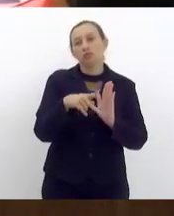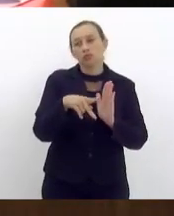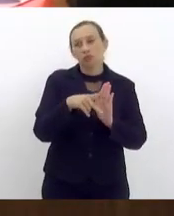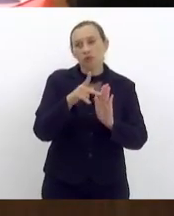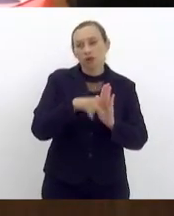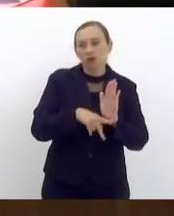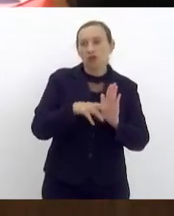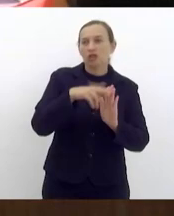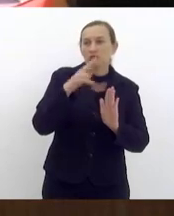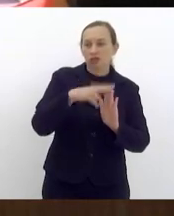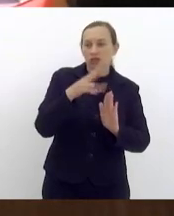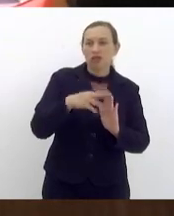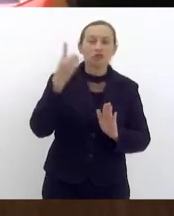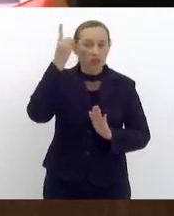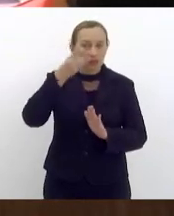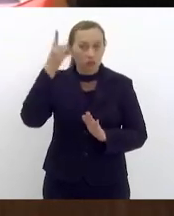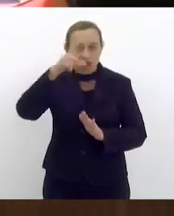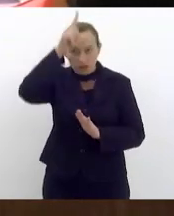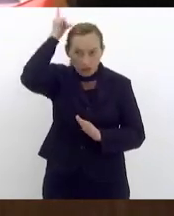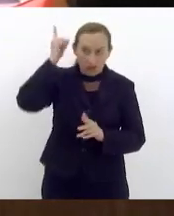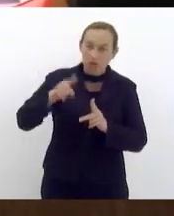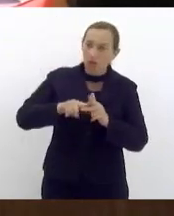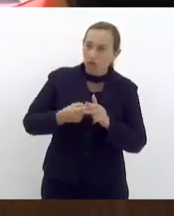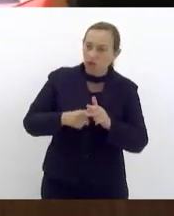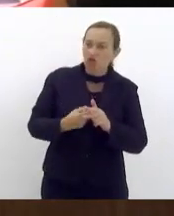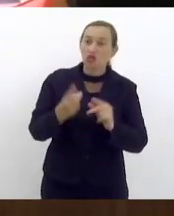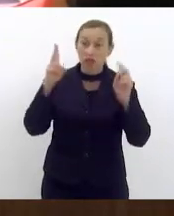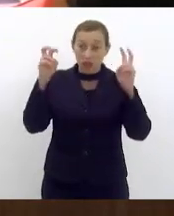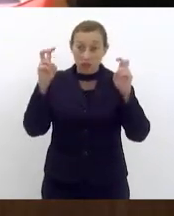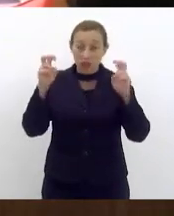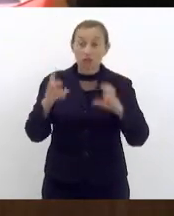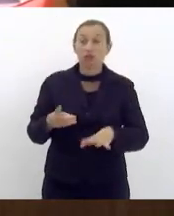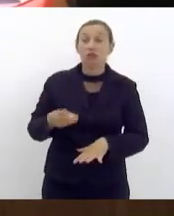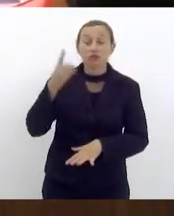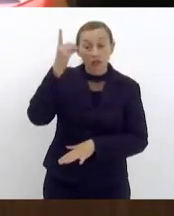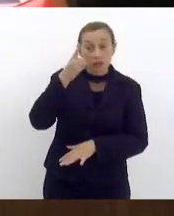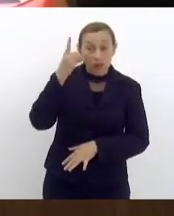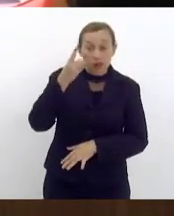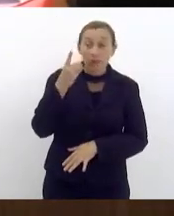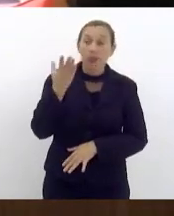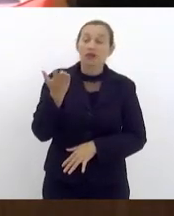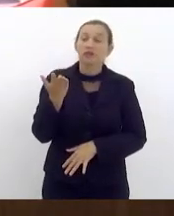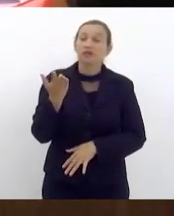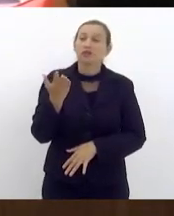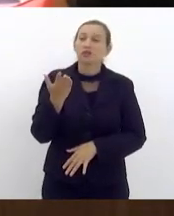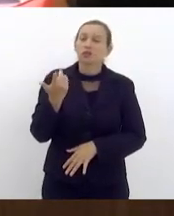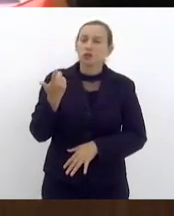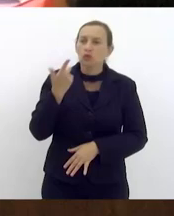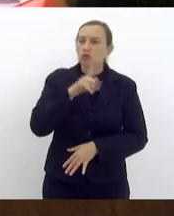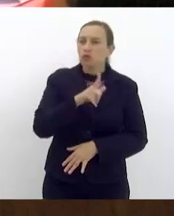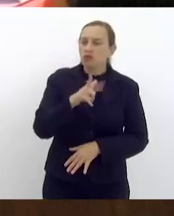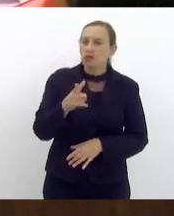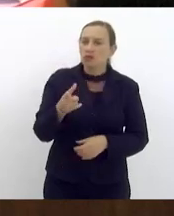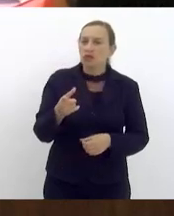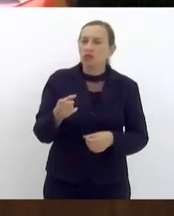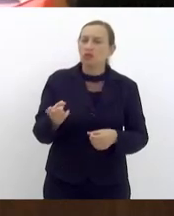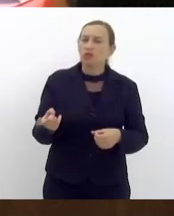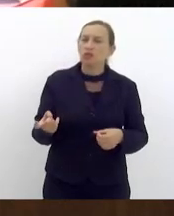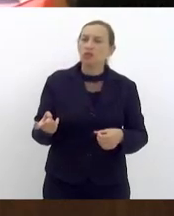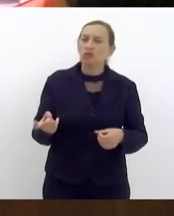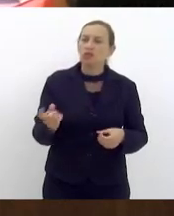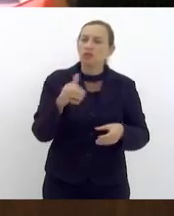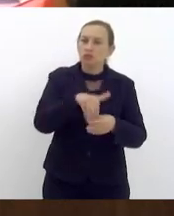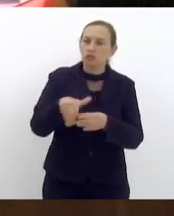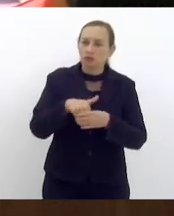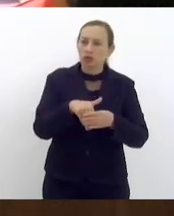Deputado Luiz Paulo para tentar corrigir essa questão que uma vez que o deputado tenha consegu reeleição desculpa